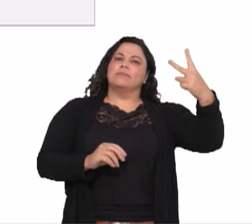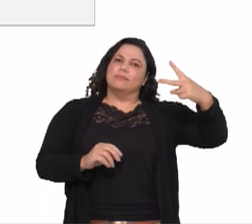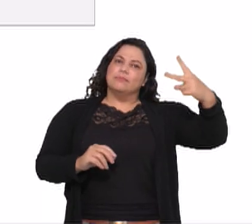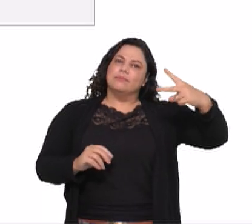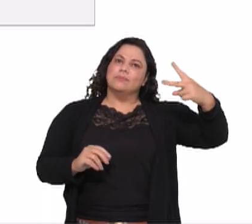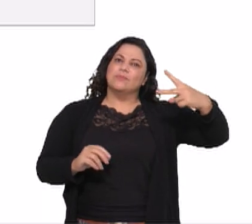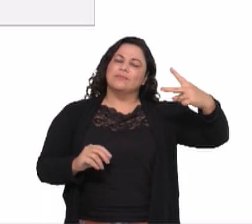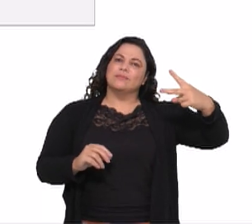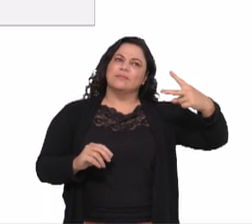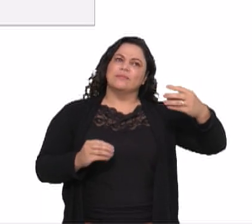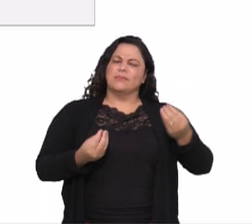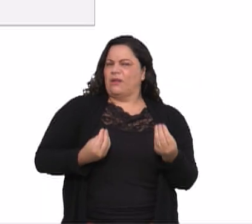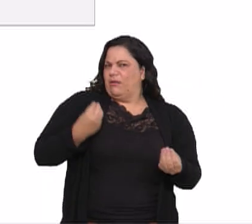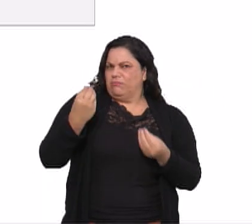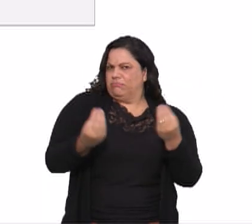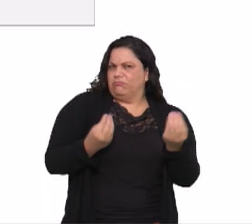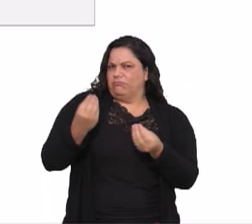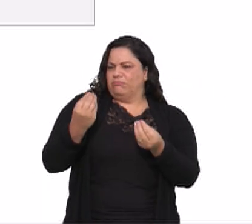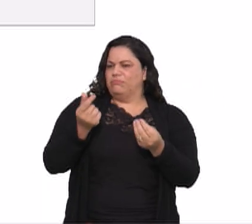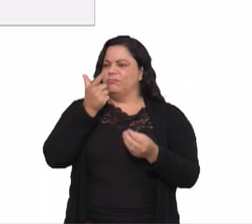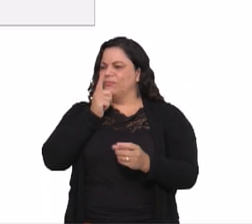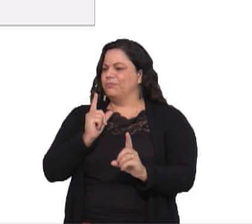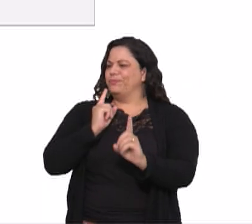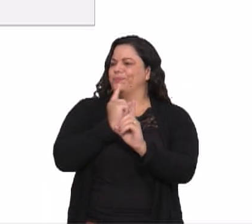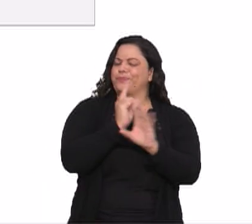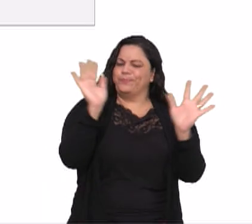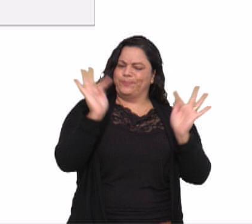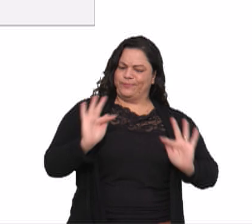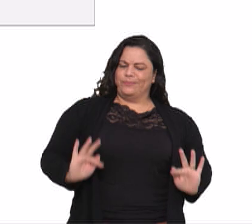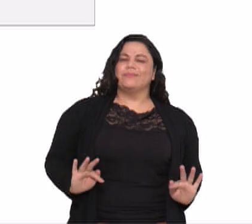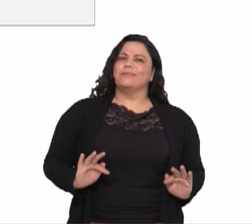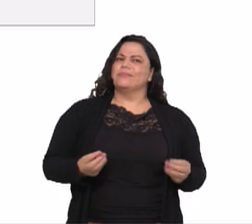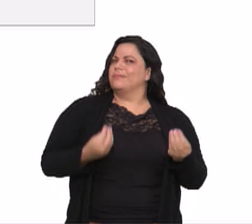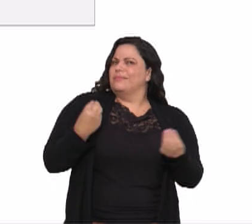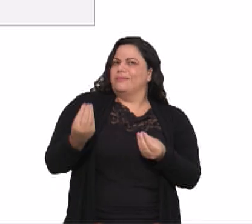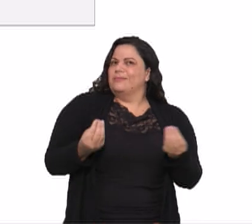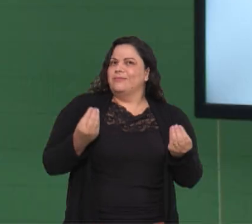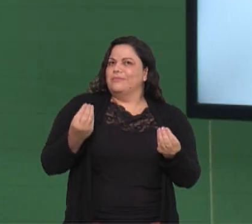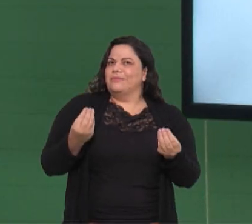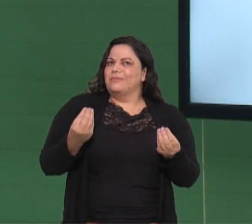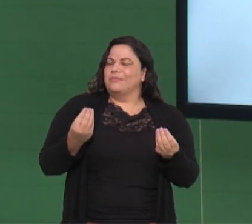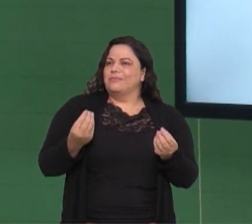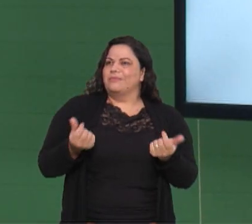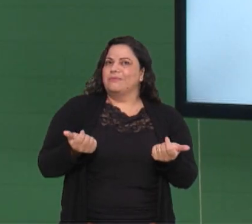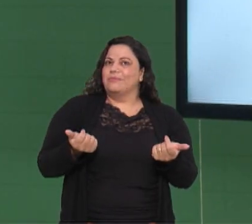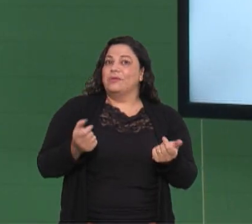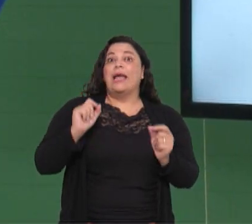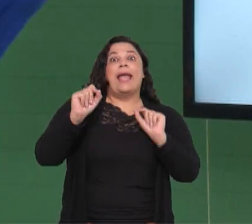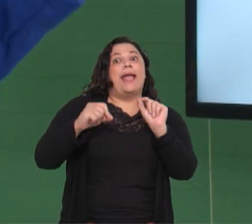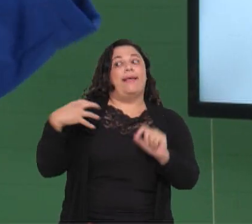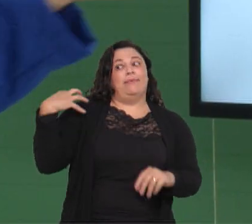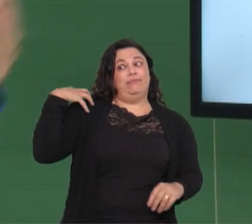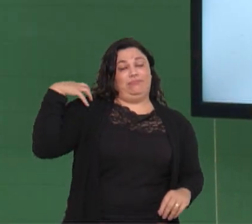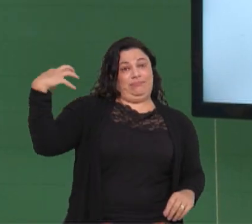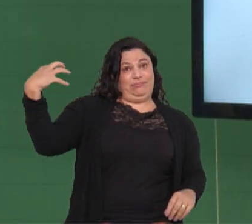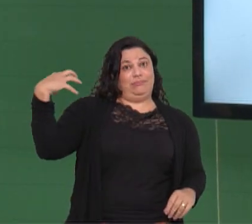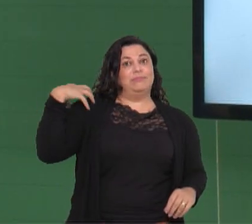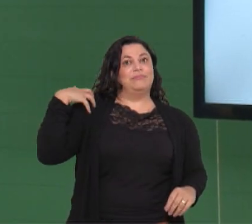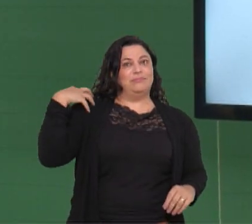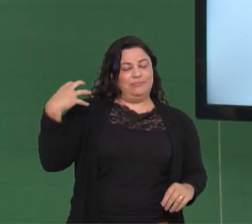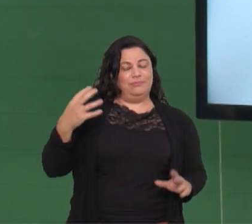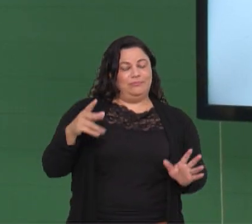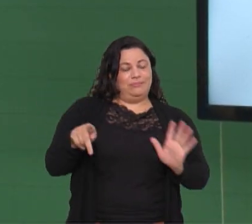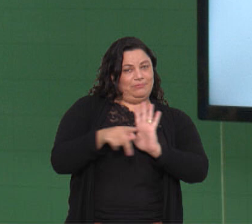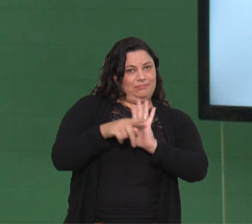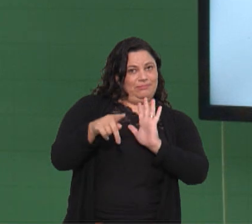questão ali, como alcançamos a felicidade? Tá? Como alcançamos a felicidade em Platão, né? Estamos revisando o